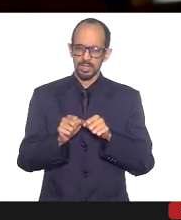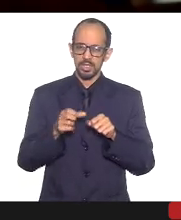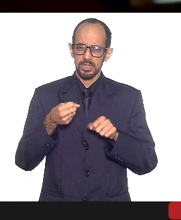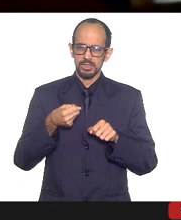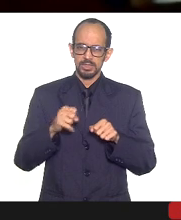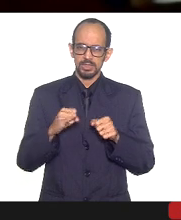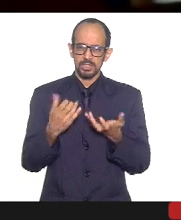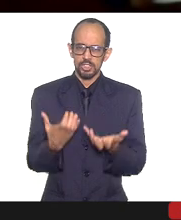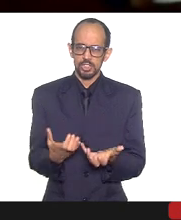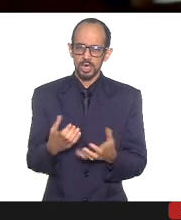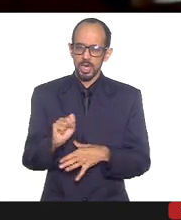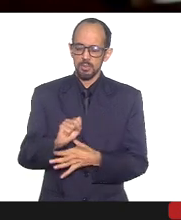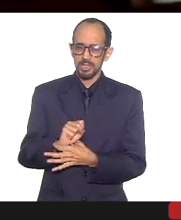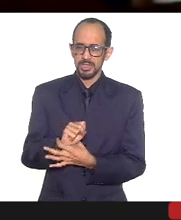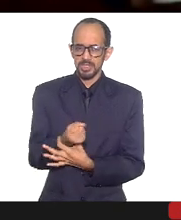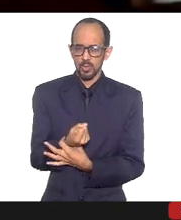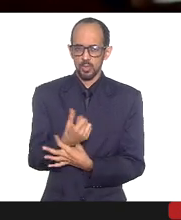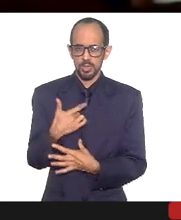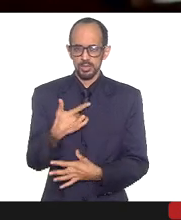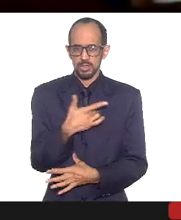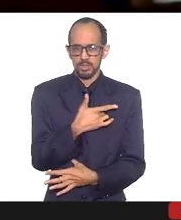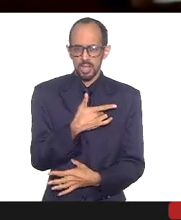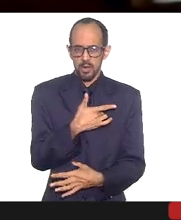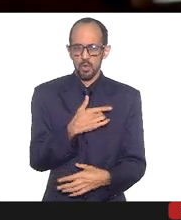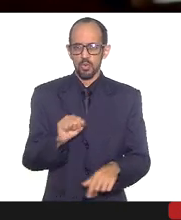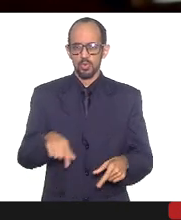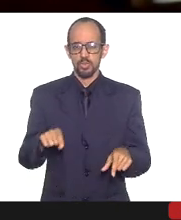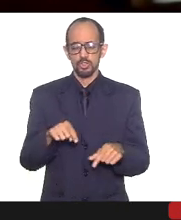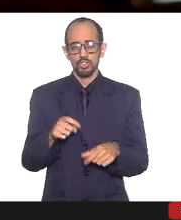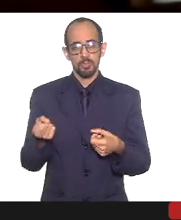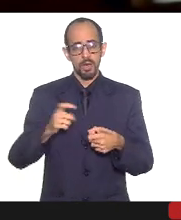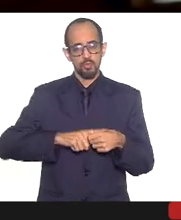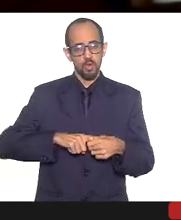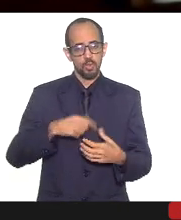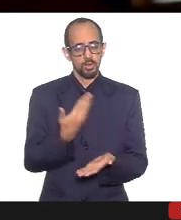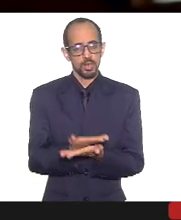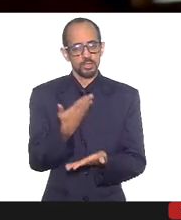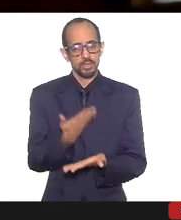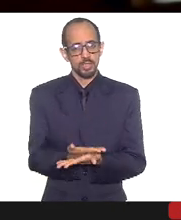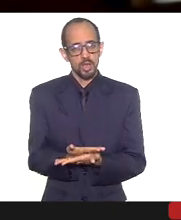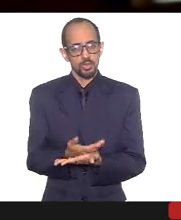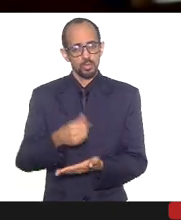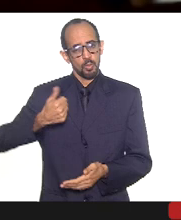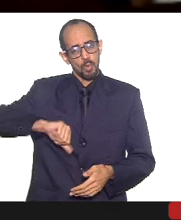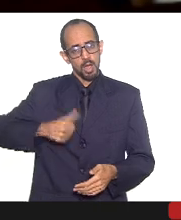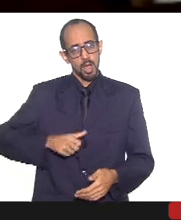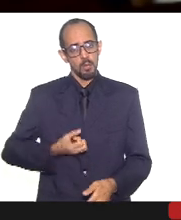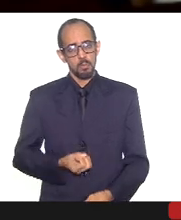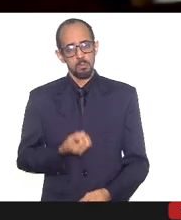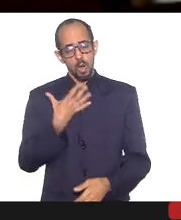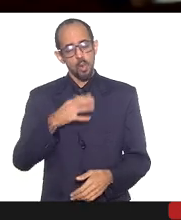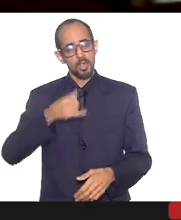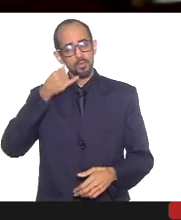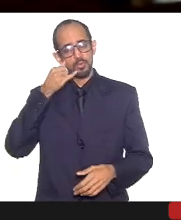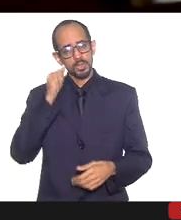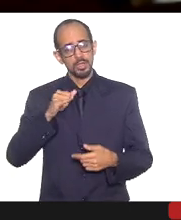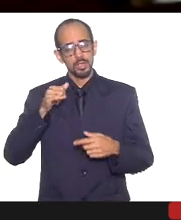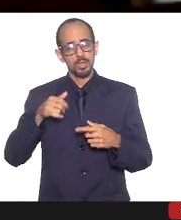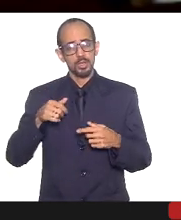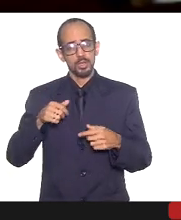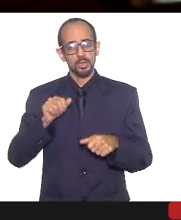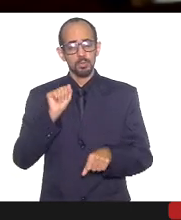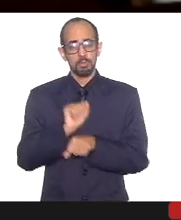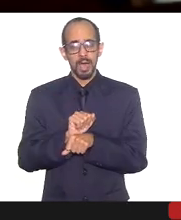uma segurança sanitária e um retorno às aulas lá na frente com qualidade, sem ter qualquer tipo de interrupção,